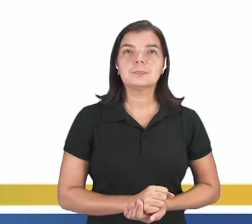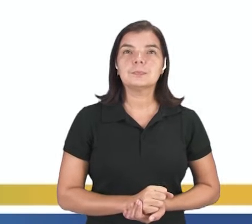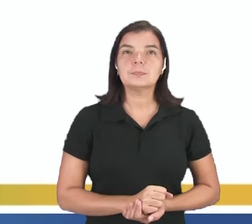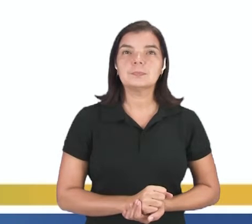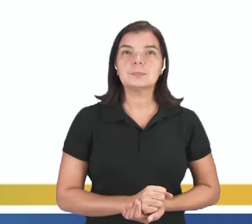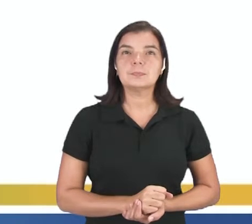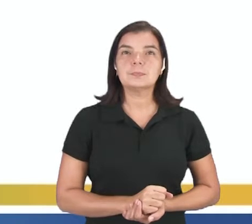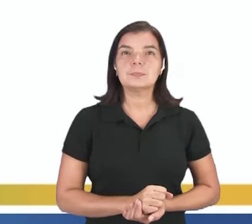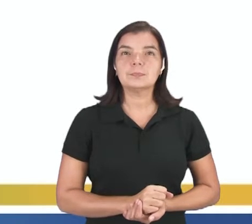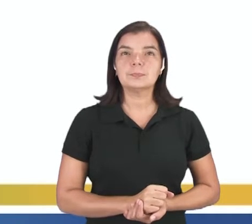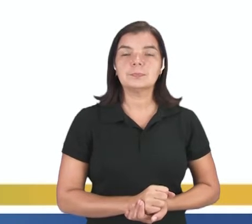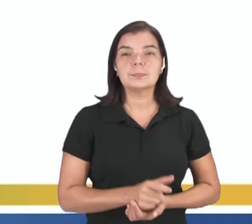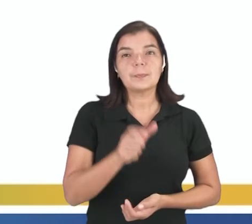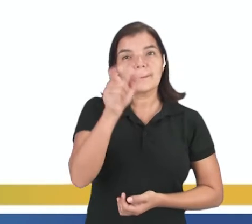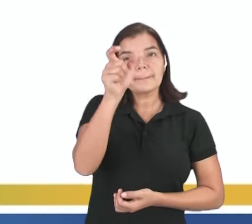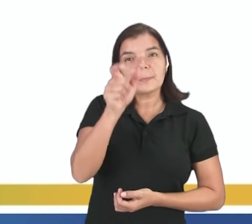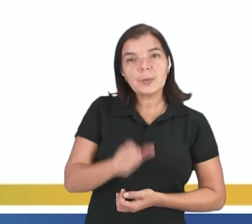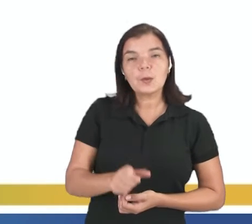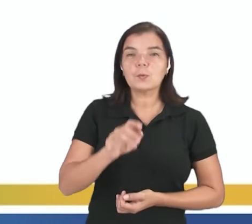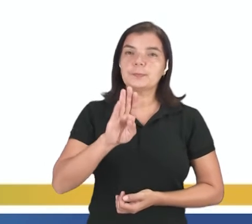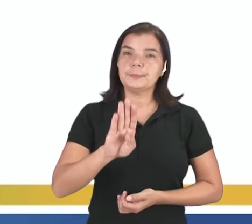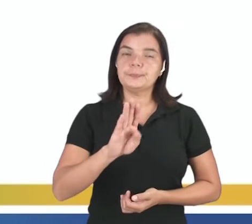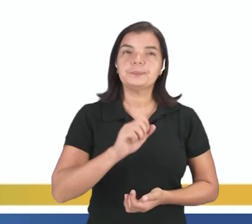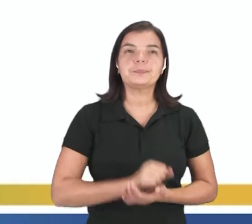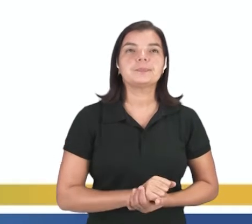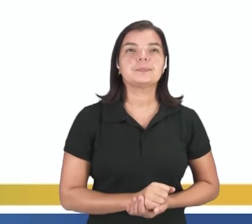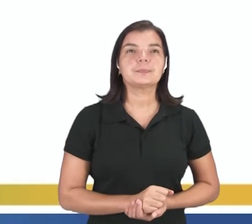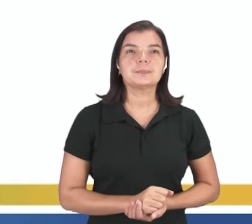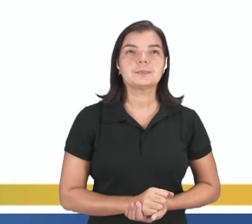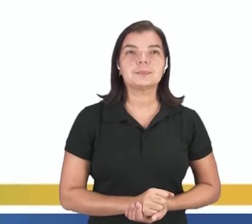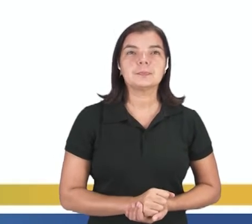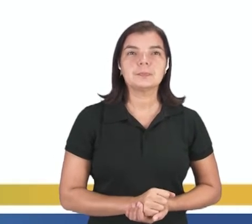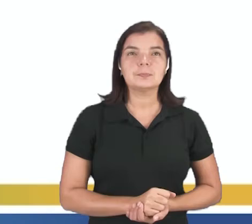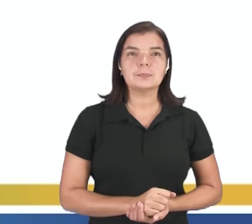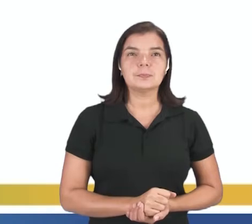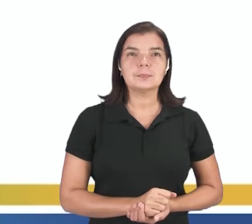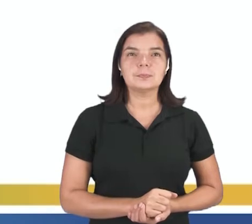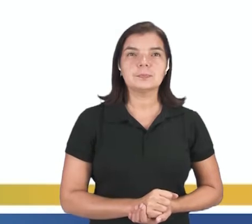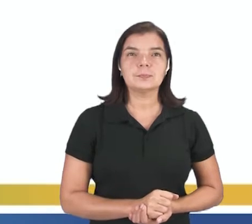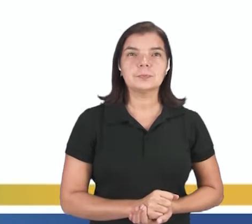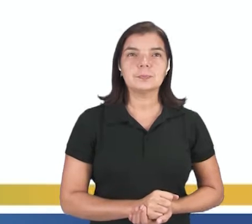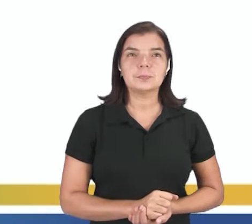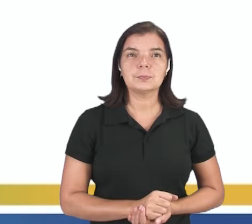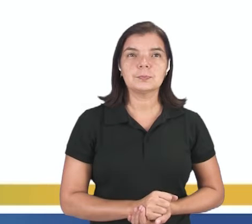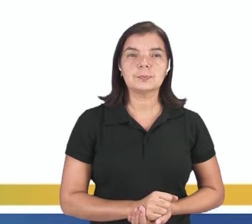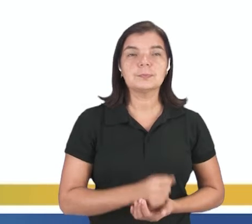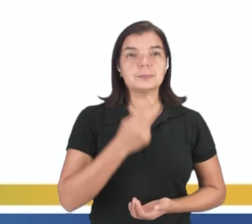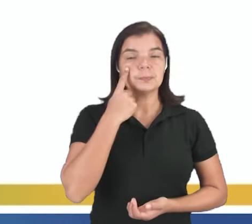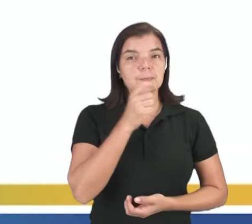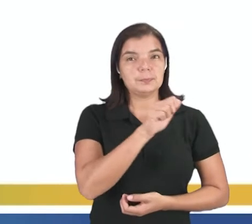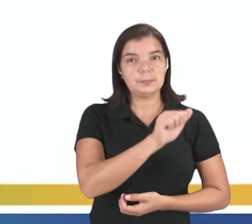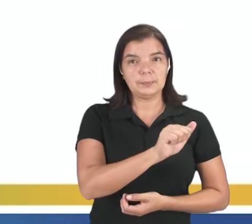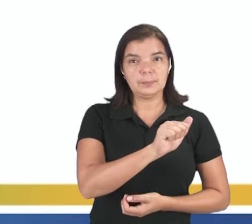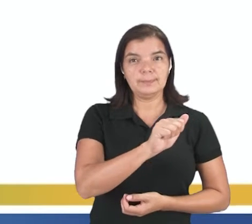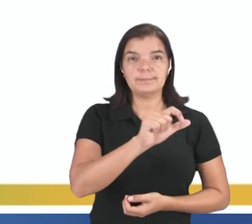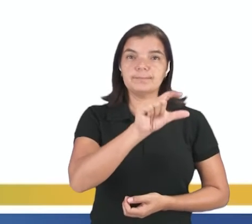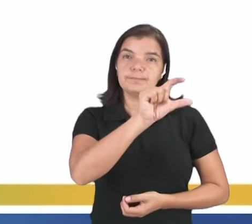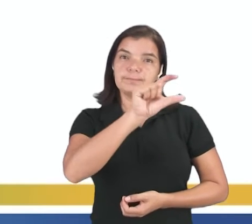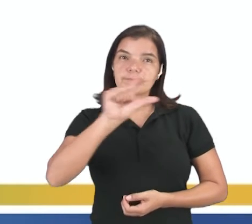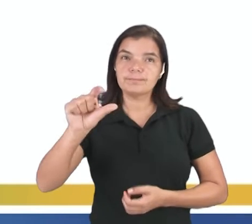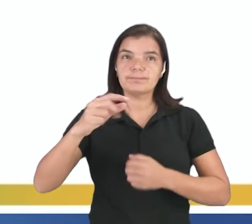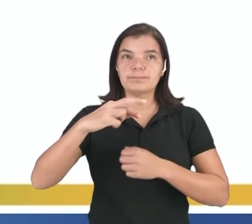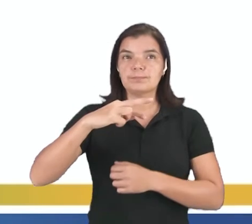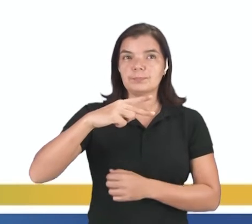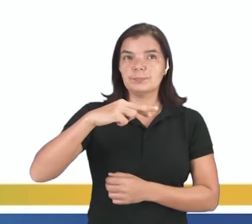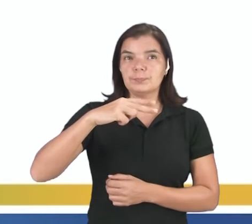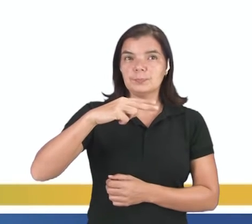pela coluna de B, tá? Então, observe aqui no esqueminha. Nós temos A